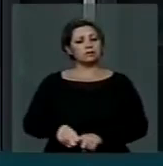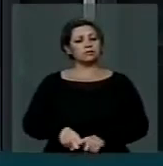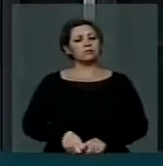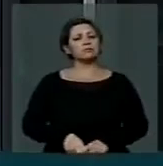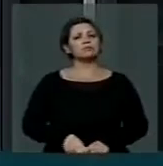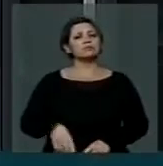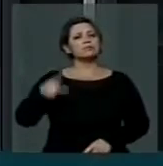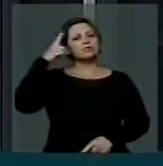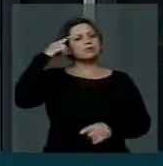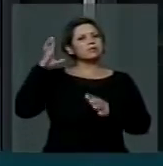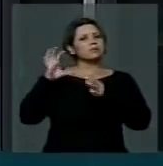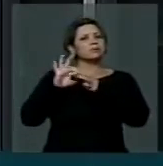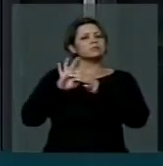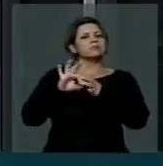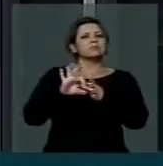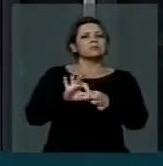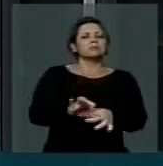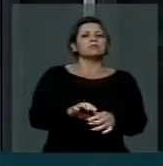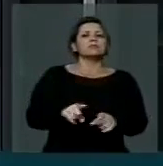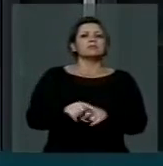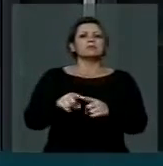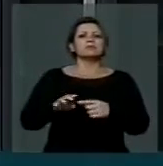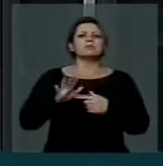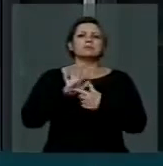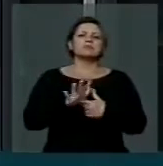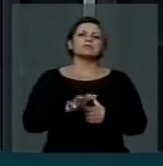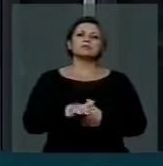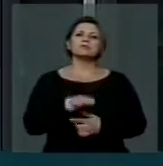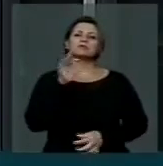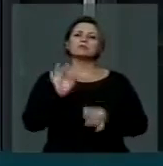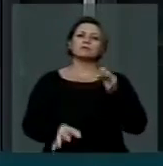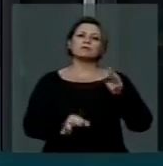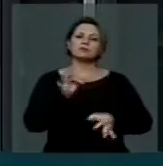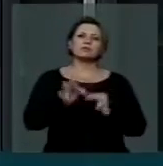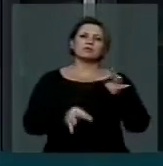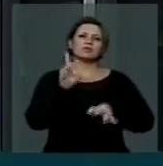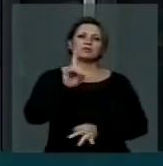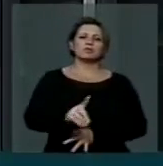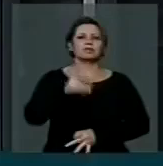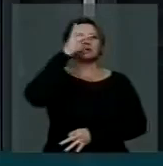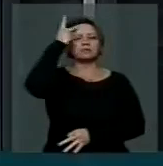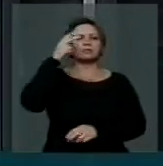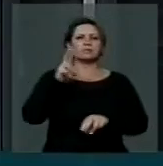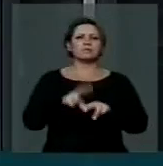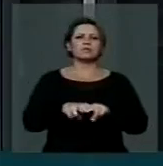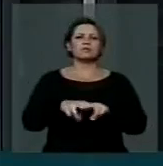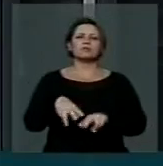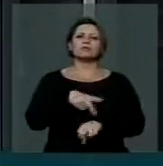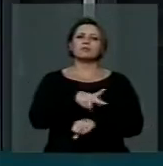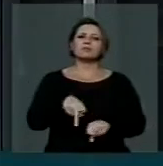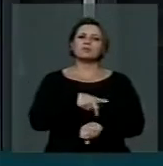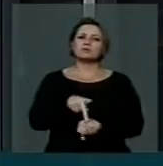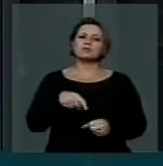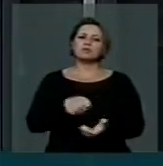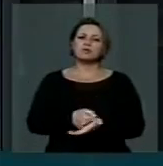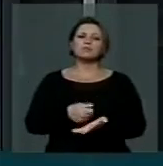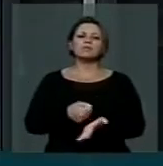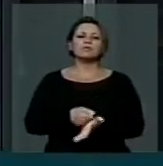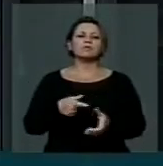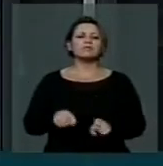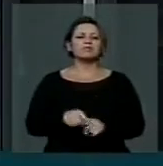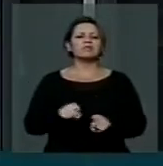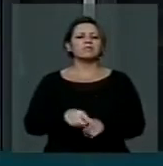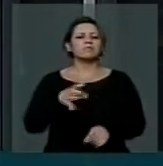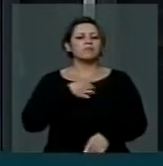tal raciocínio, a instância máxima de jurisdição do direito penal internacional estaria mobilizada